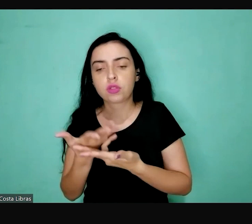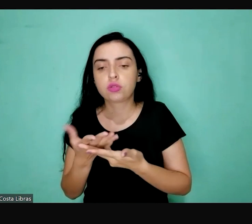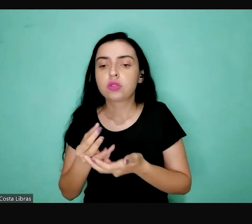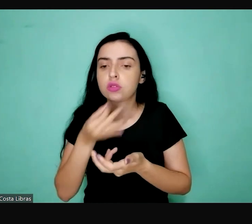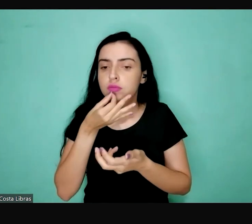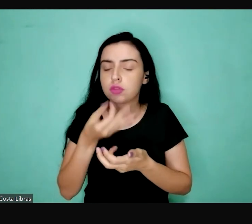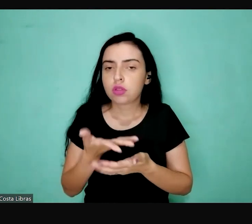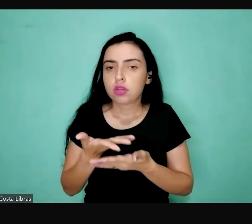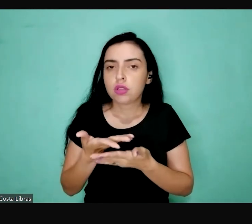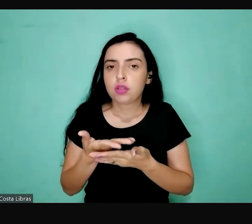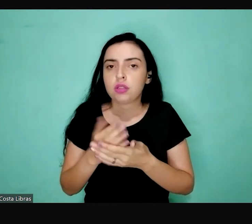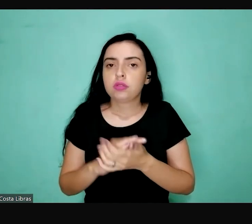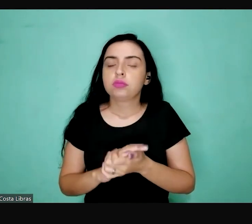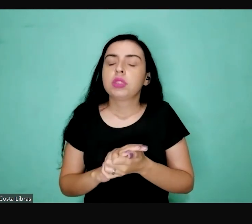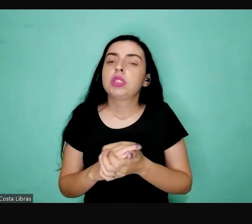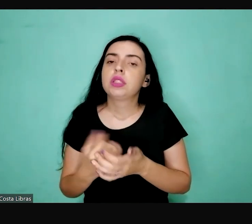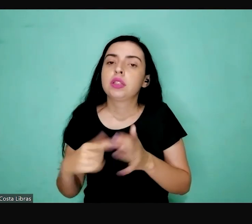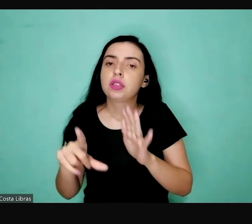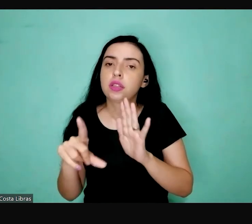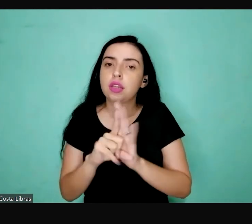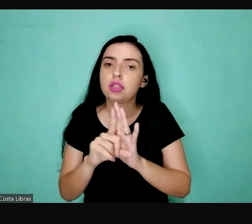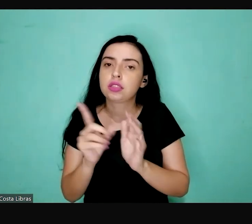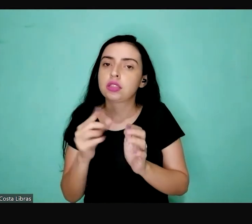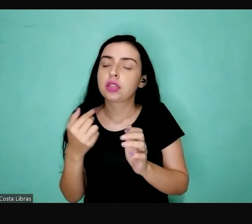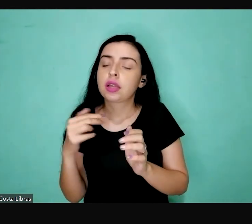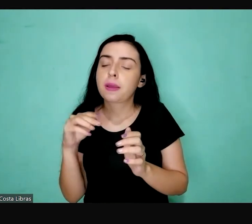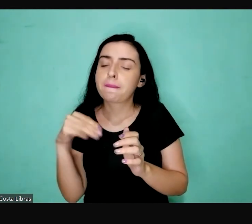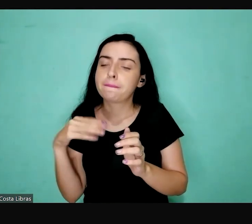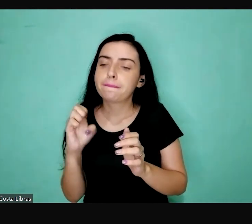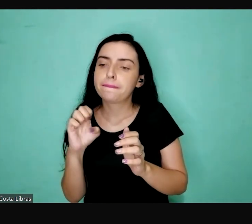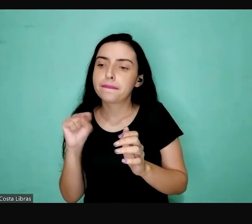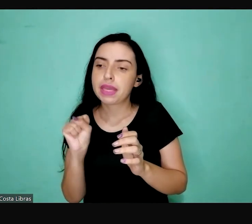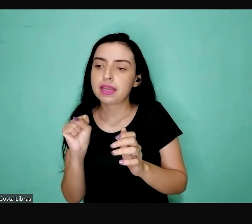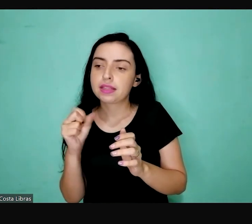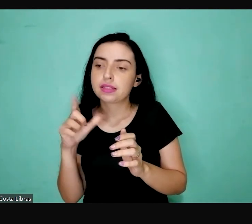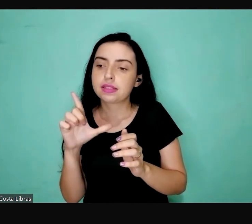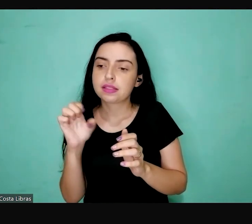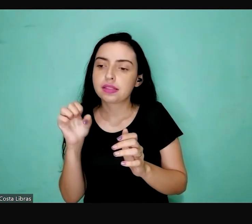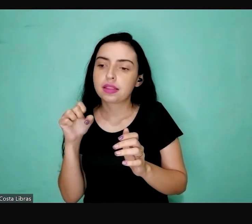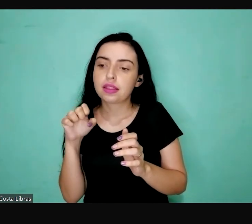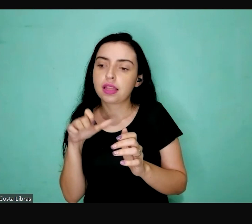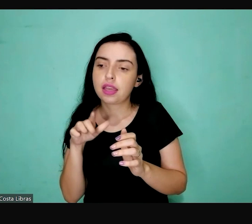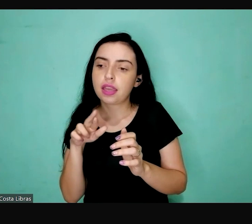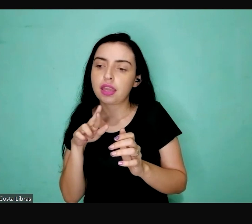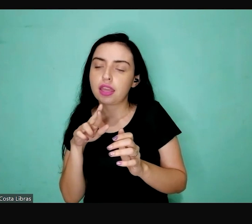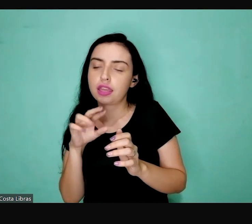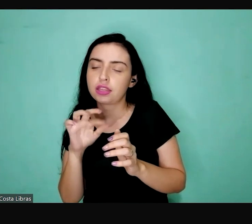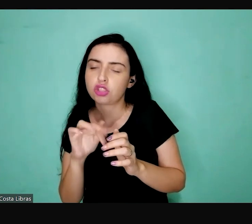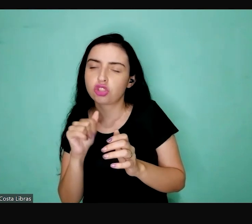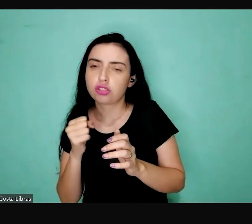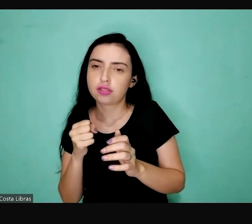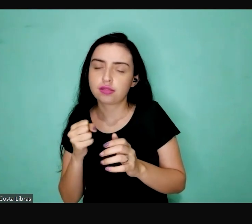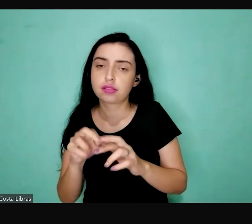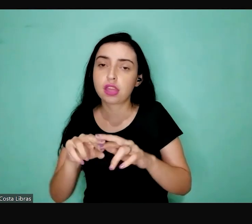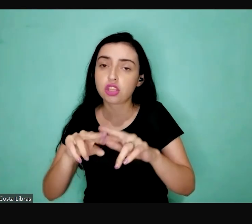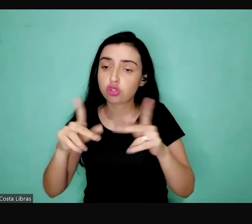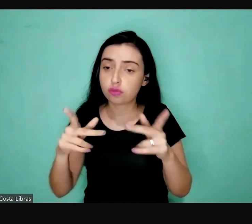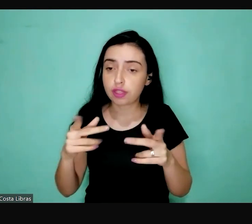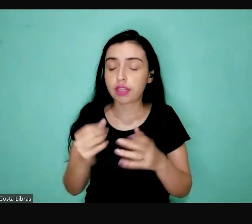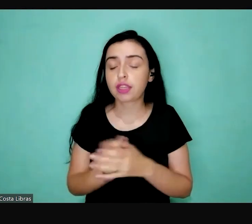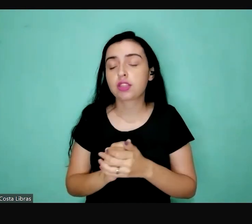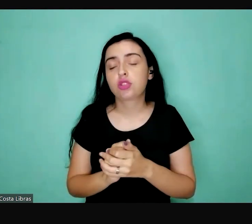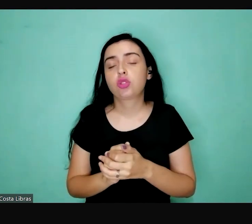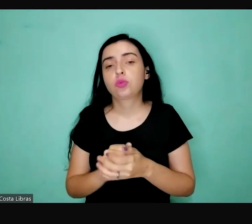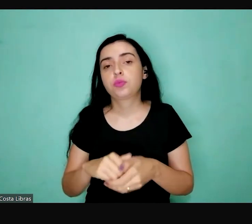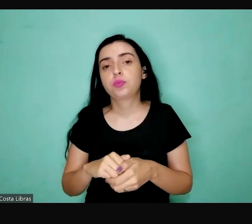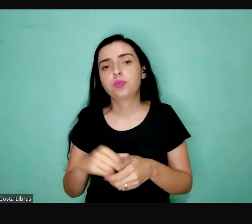a mens legis e não a mens legislatoris, não a intenção do legislador. No sistema de precedentes é o contrário. Não é? Você tem